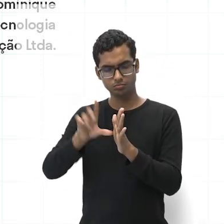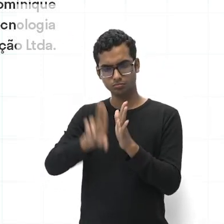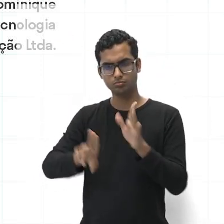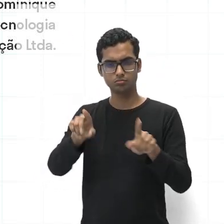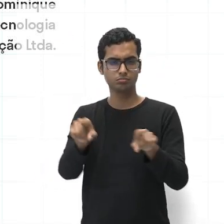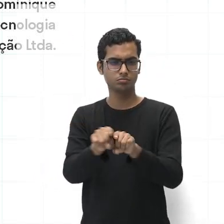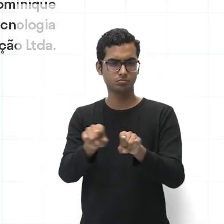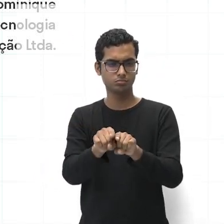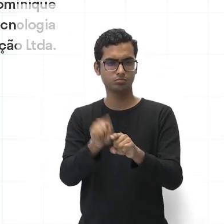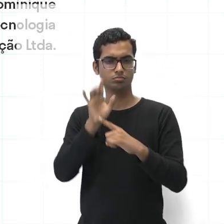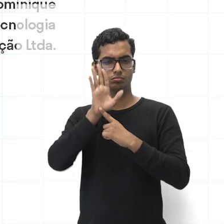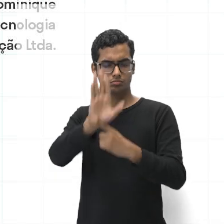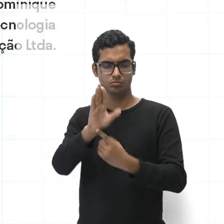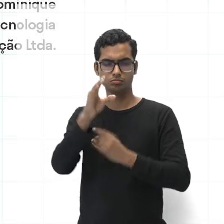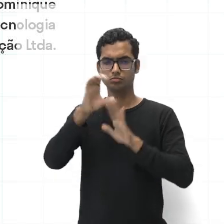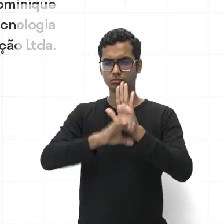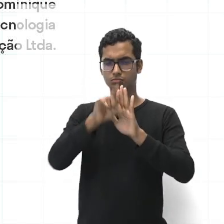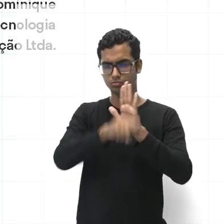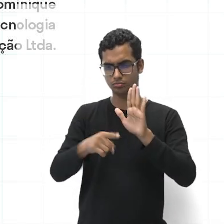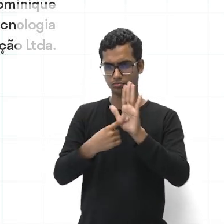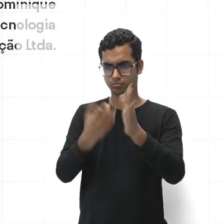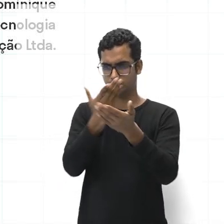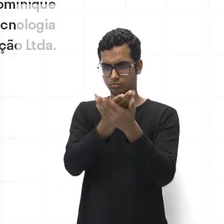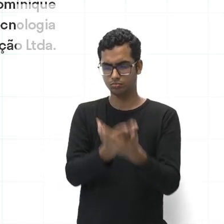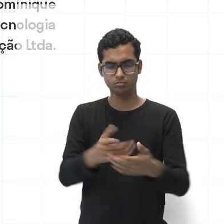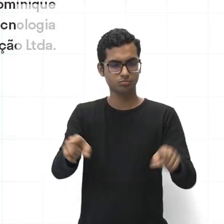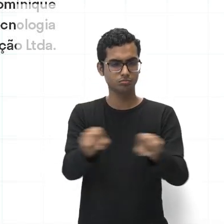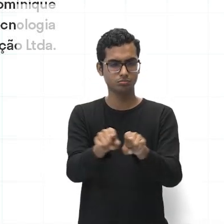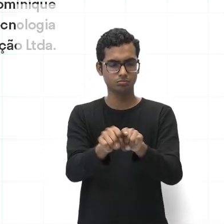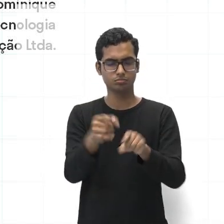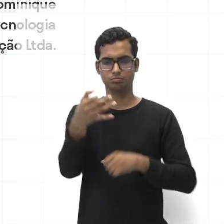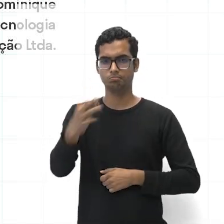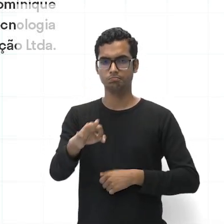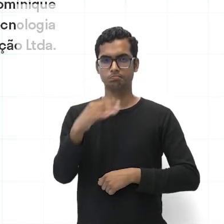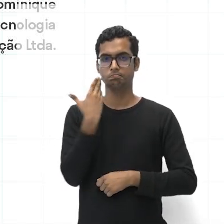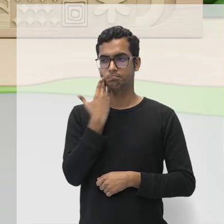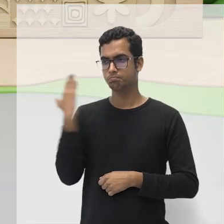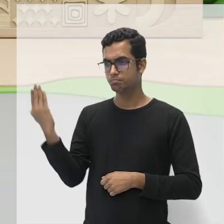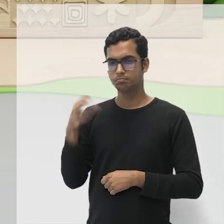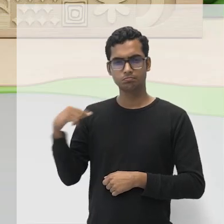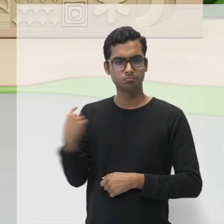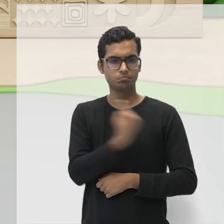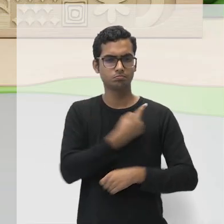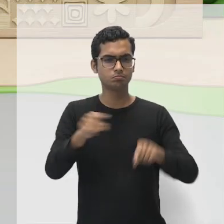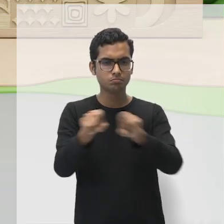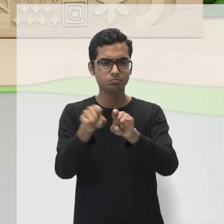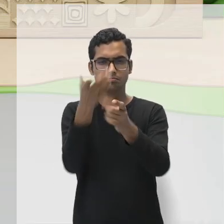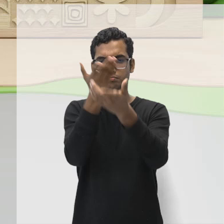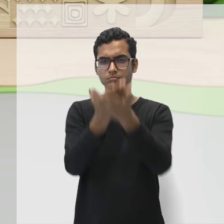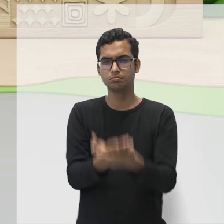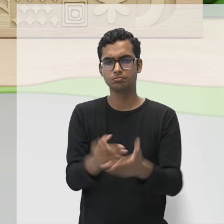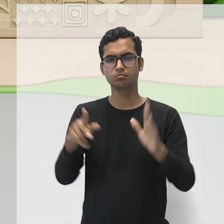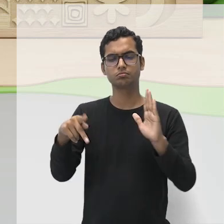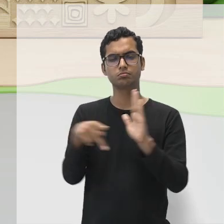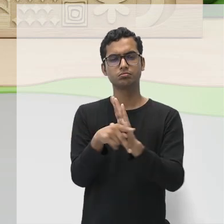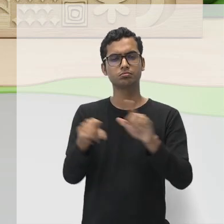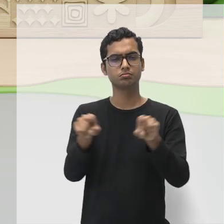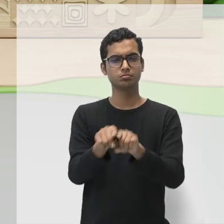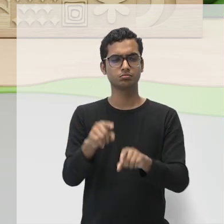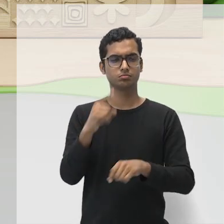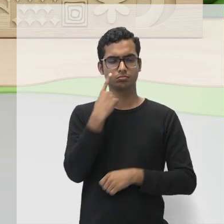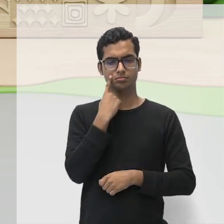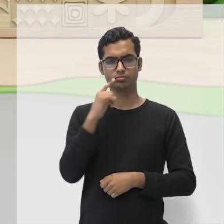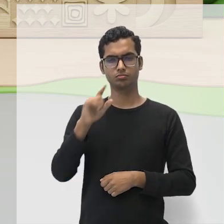anteriormente aí em forma de conceito para vocês, tá? Mas nós temos também, além dos nervos,